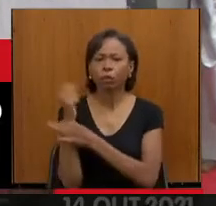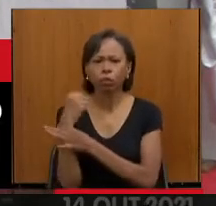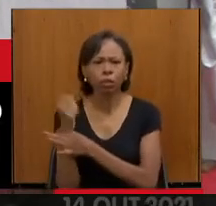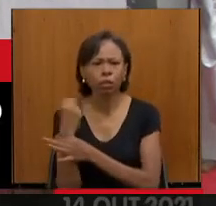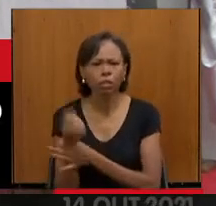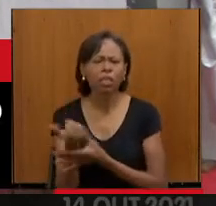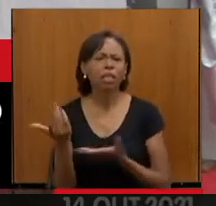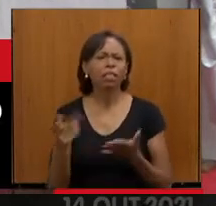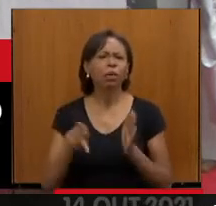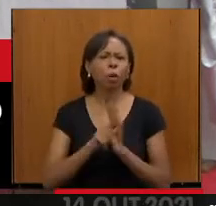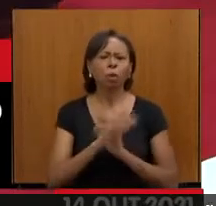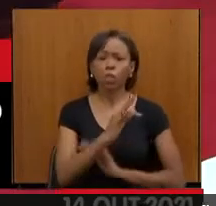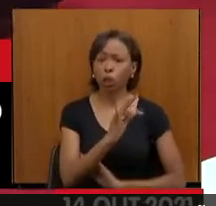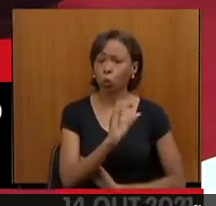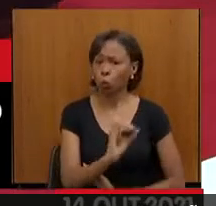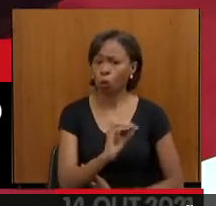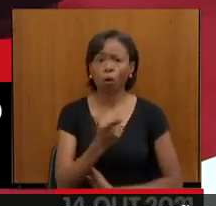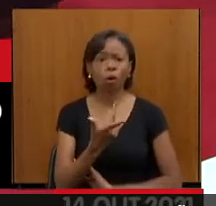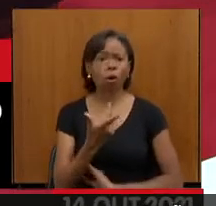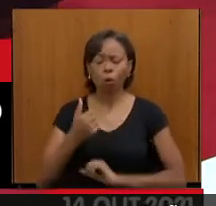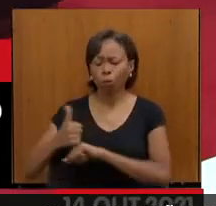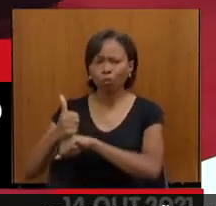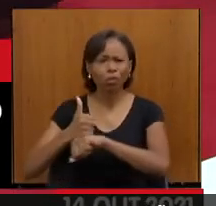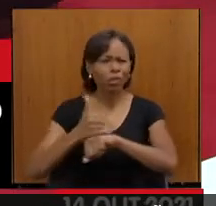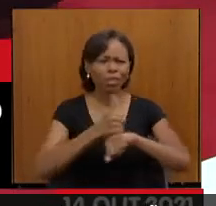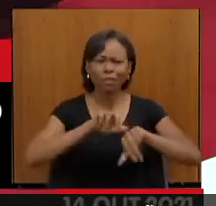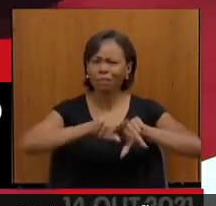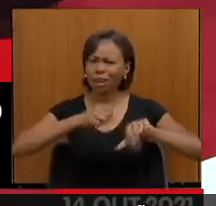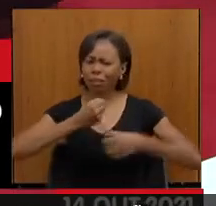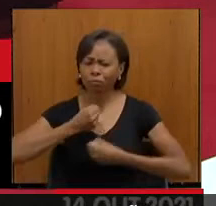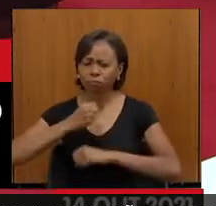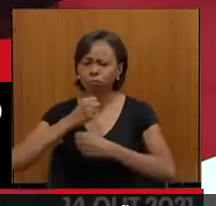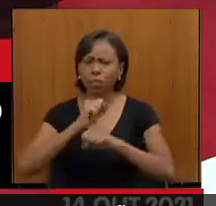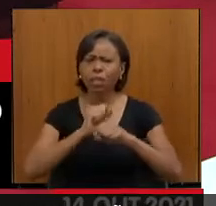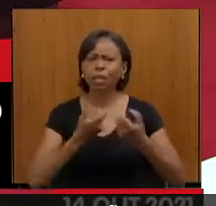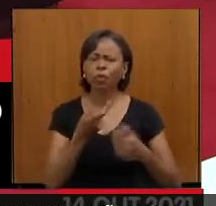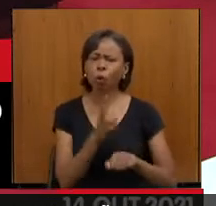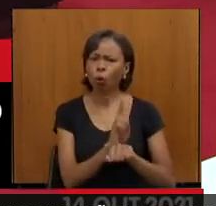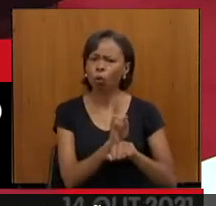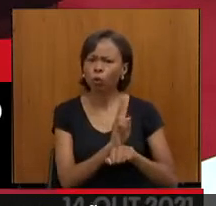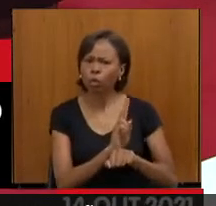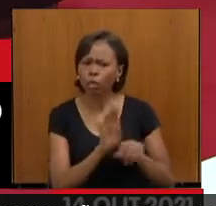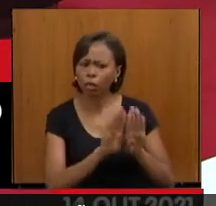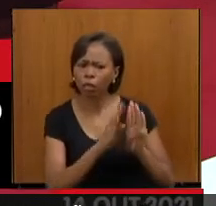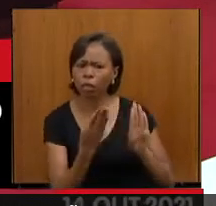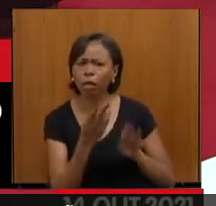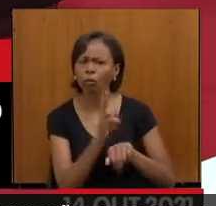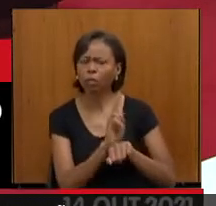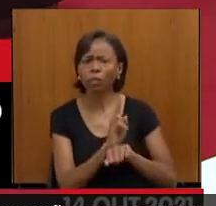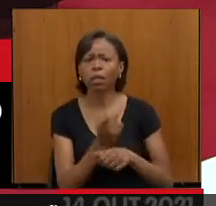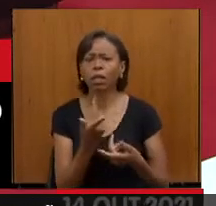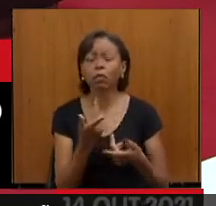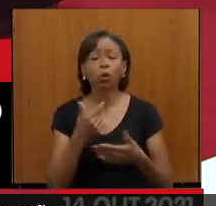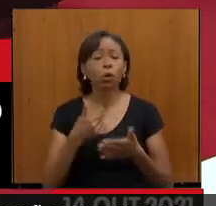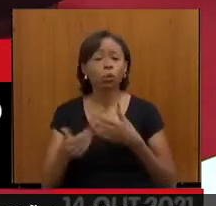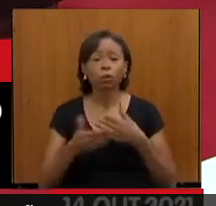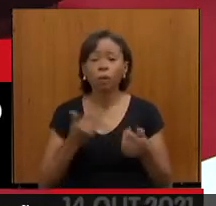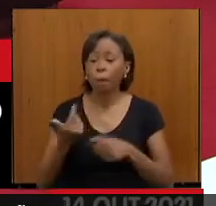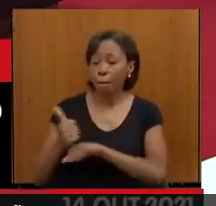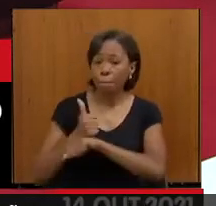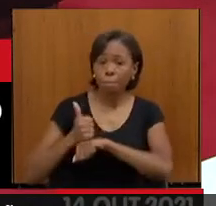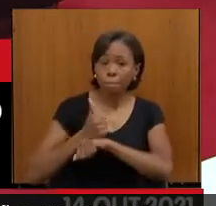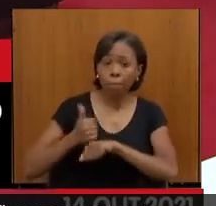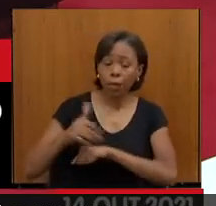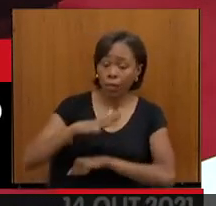profissionais da terapia ocupacional, faxineiros, porteiros, profissionais que se dedicam à saúde pública em todos